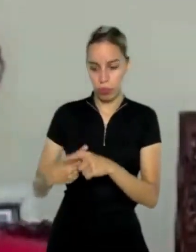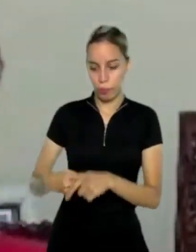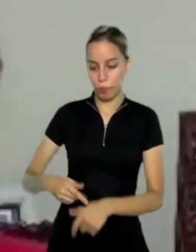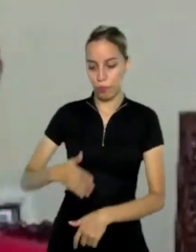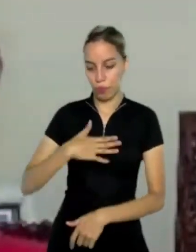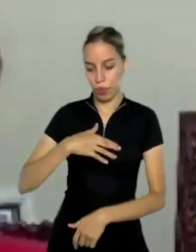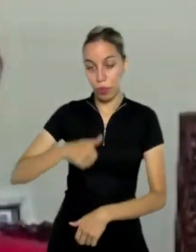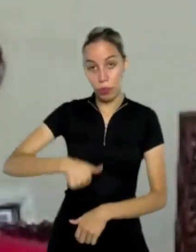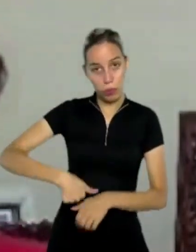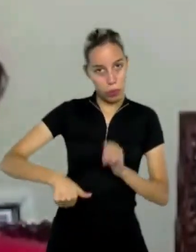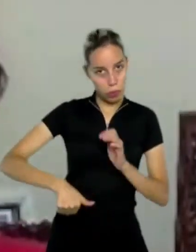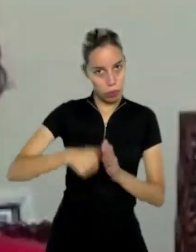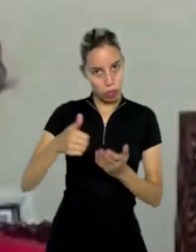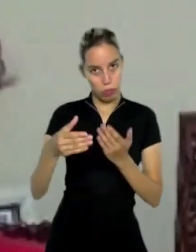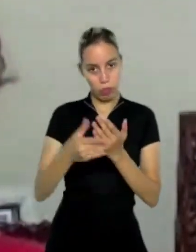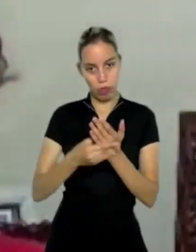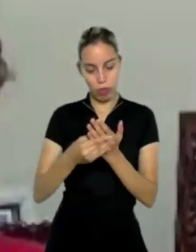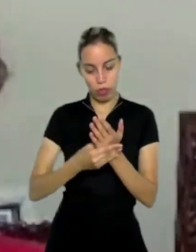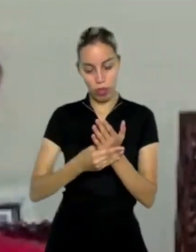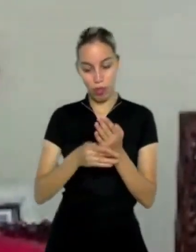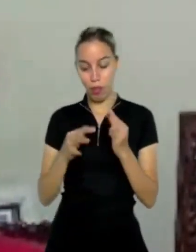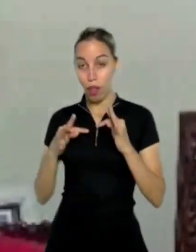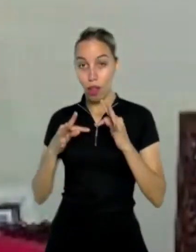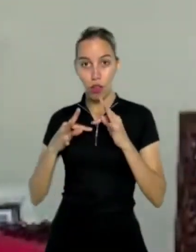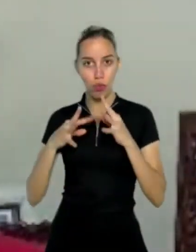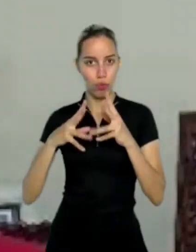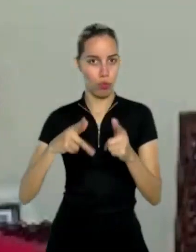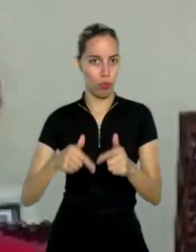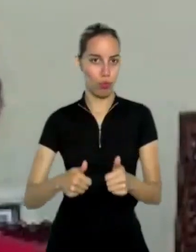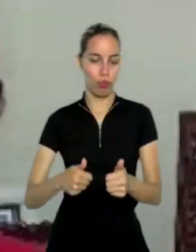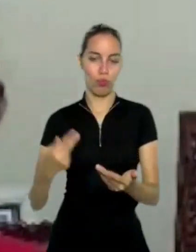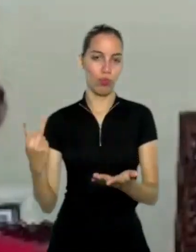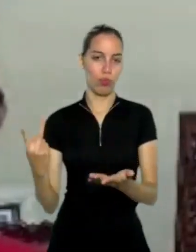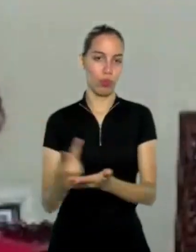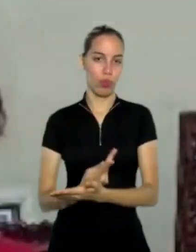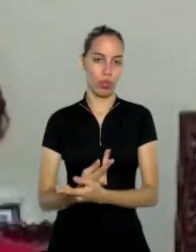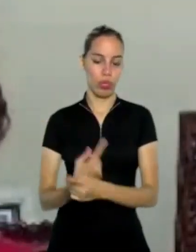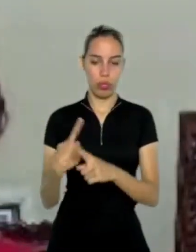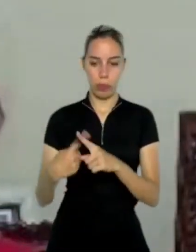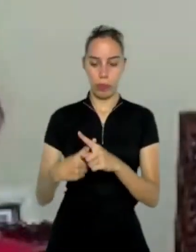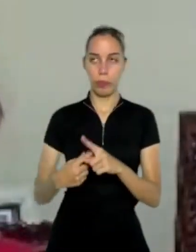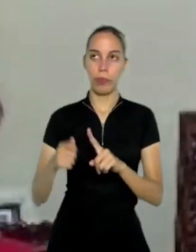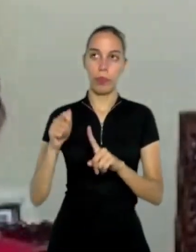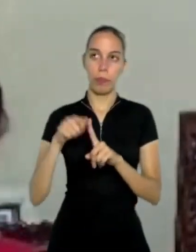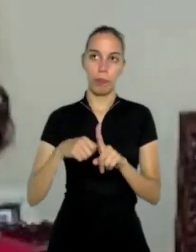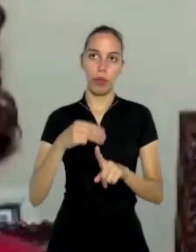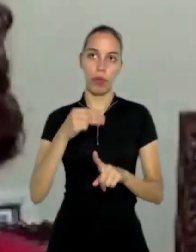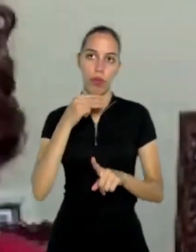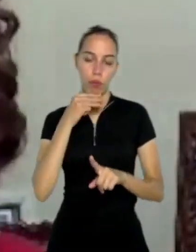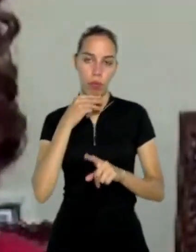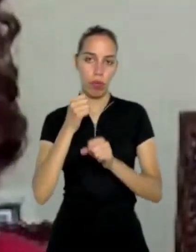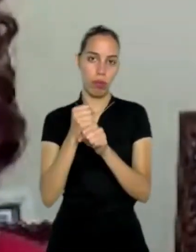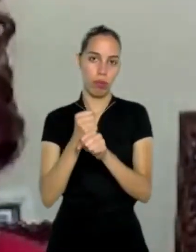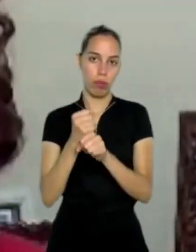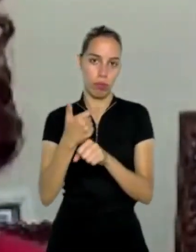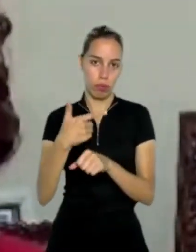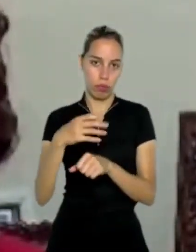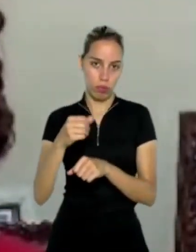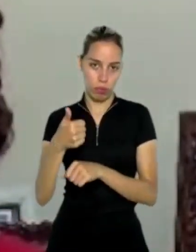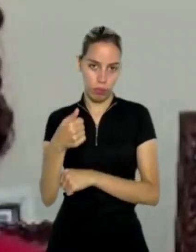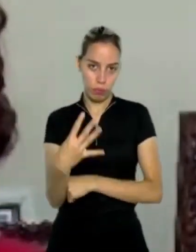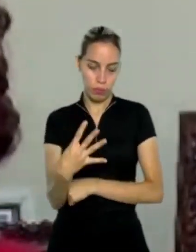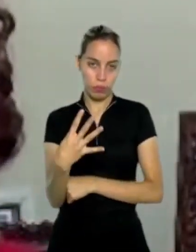partir dele que tudo aconteceu. Eu fiz esse lançamento em março de 2014 e eu